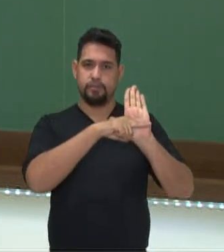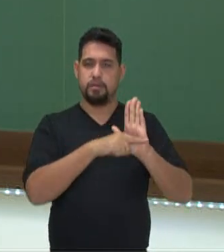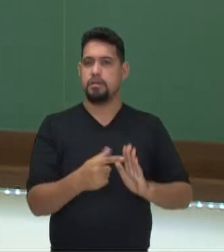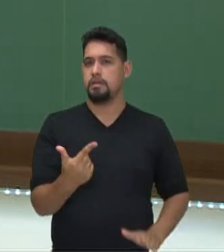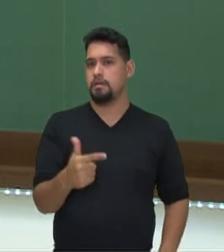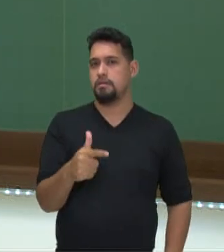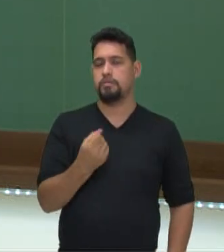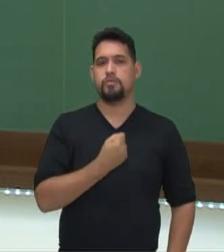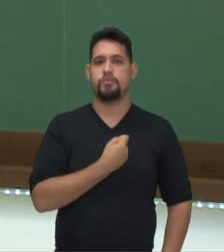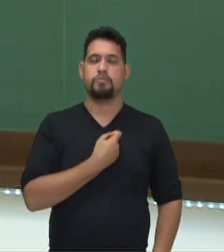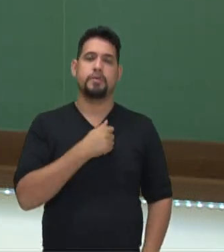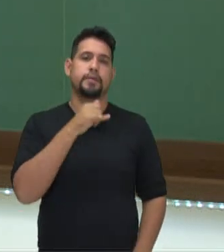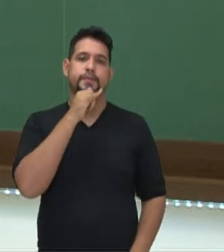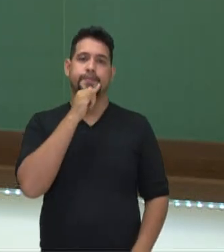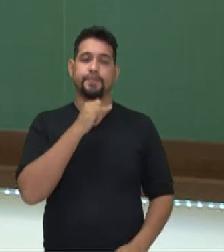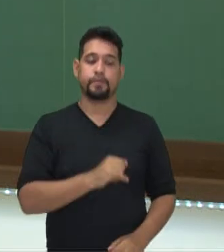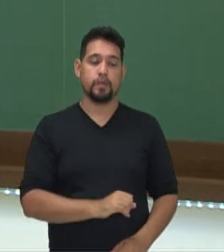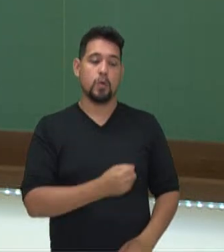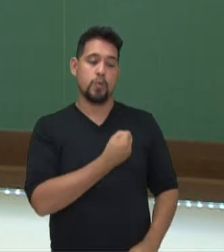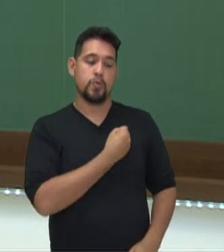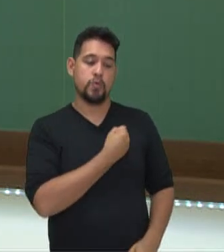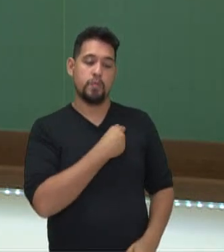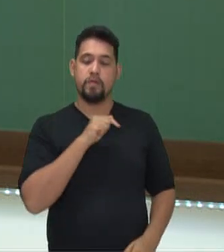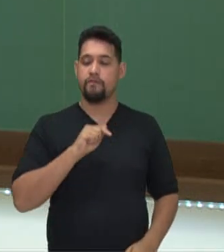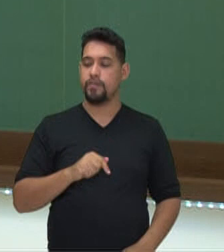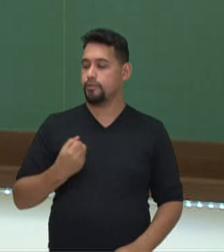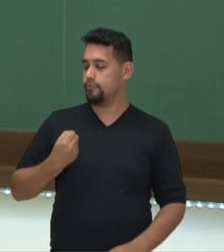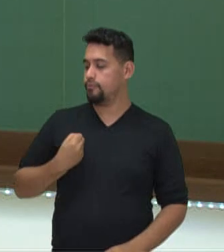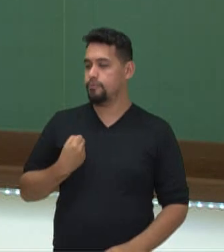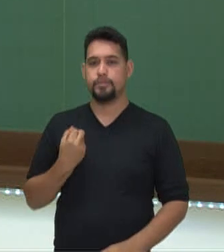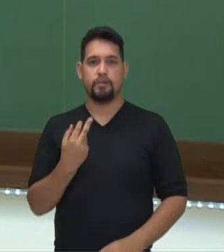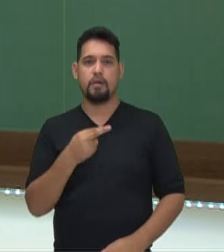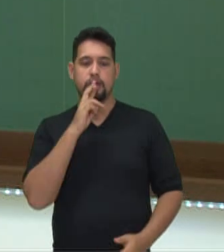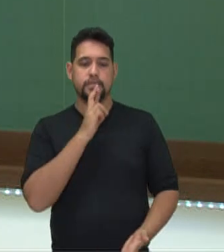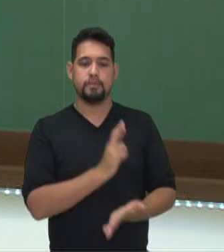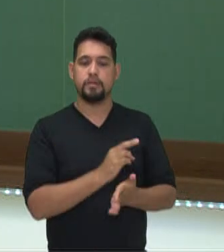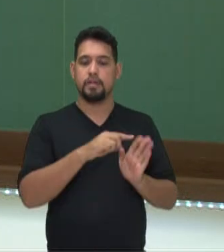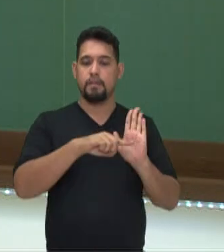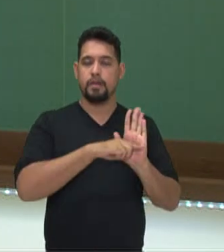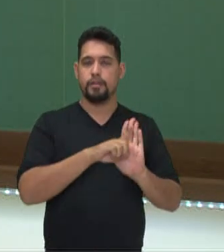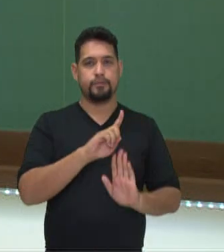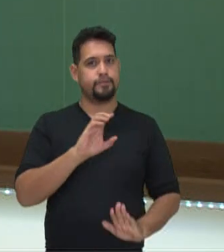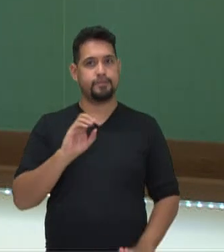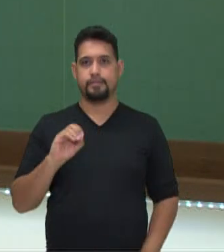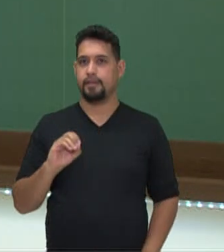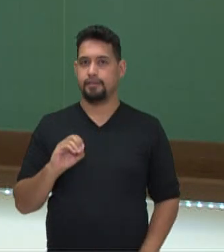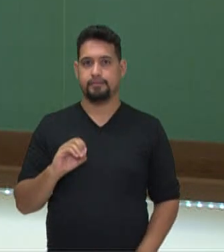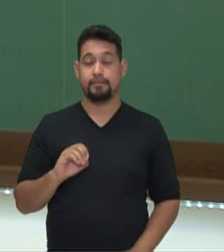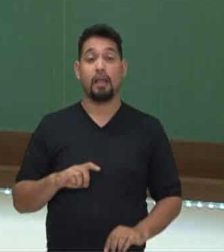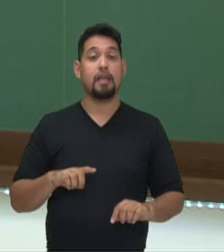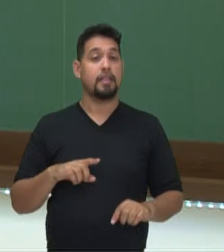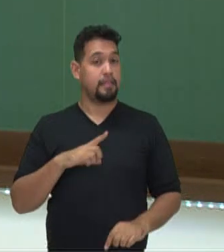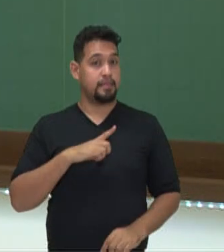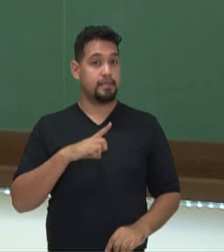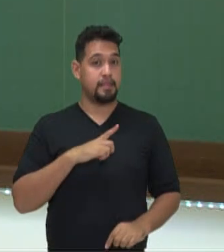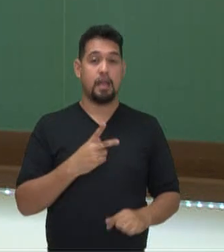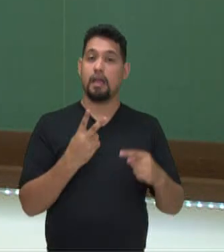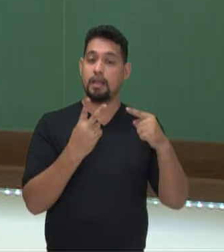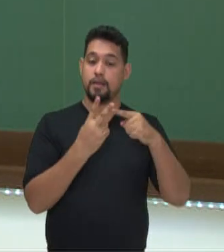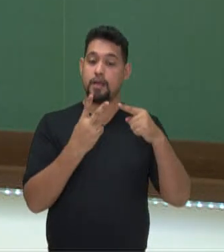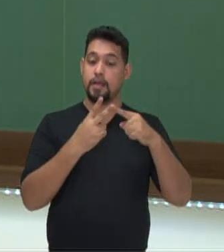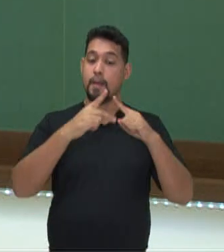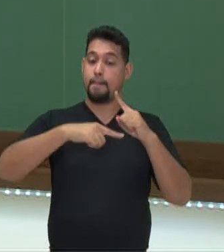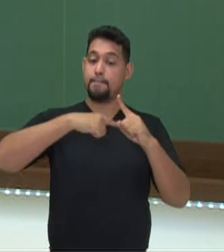um número que multiplicado por ele mesmo nos dê menos 100. Existe raiz quadrada de